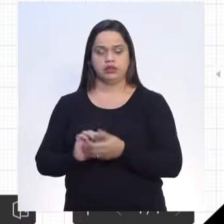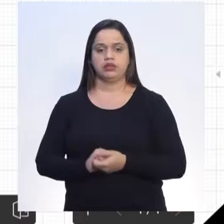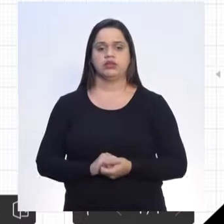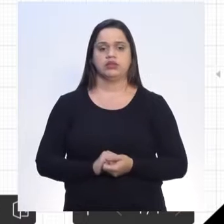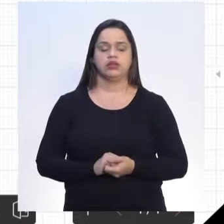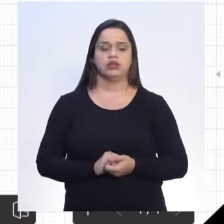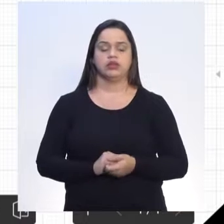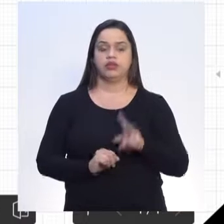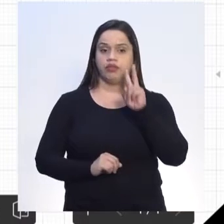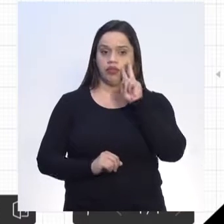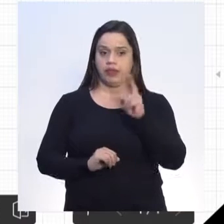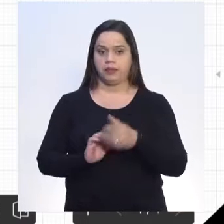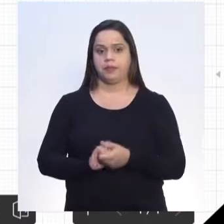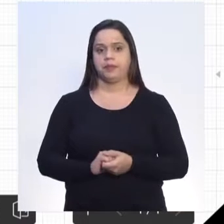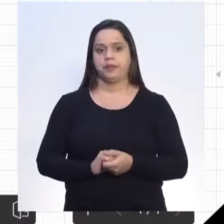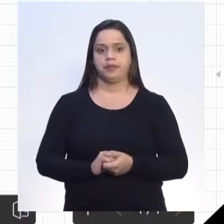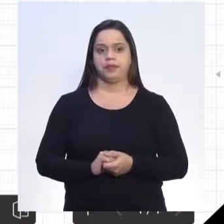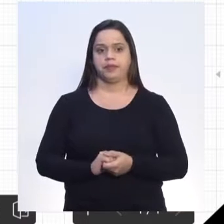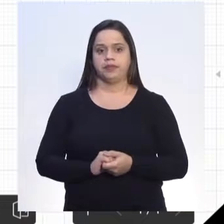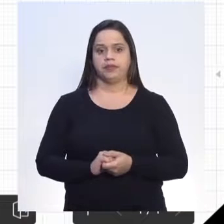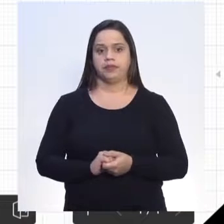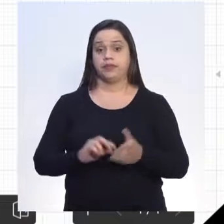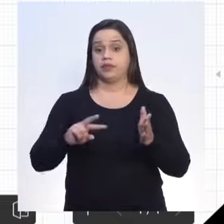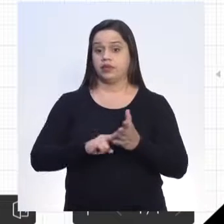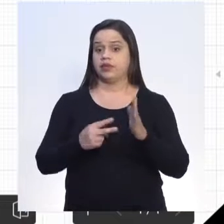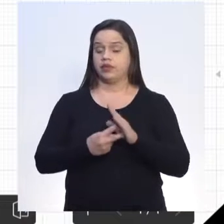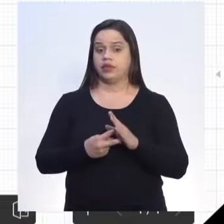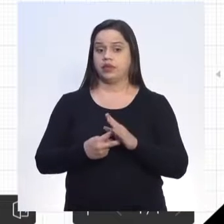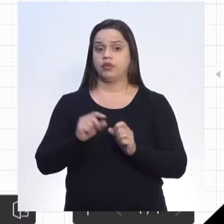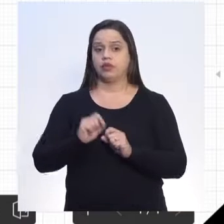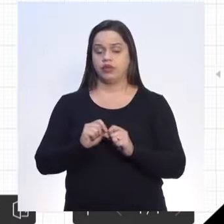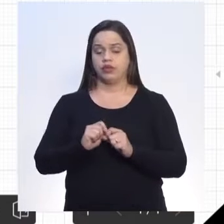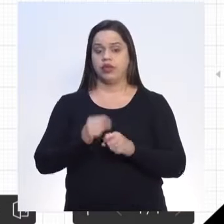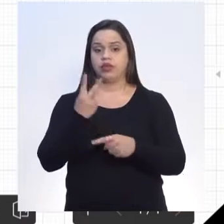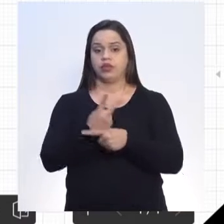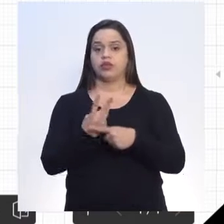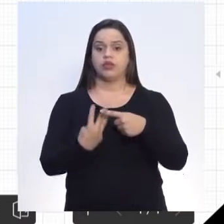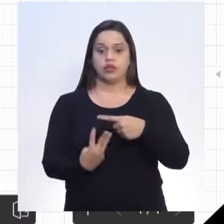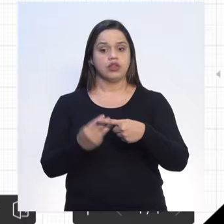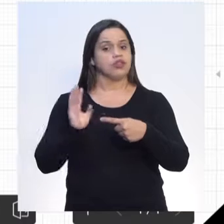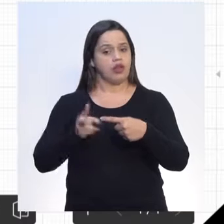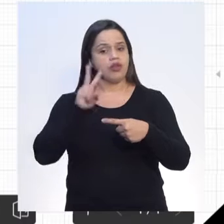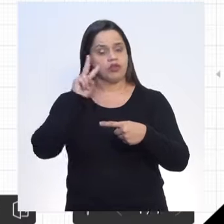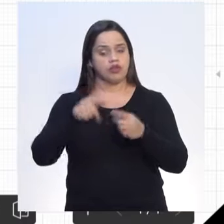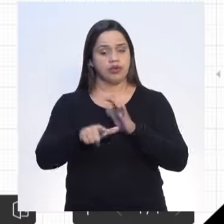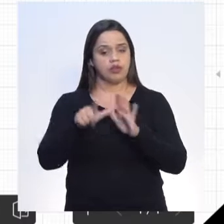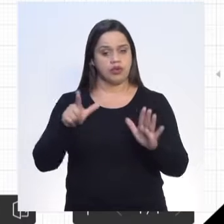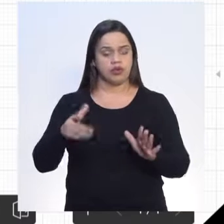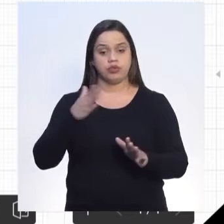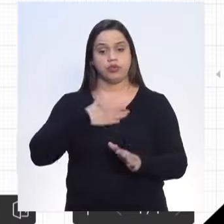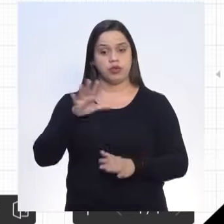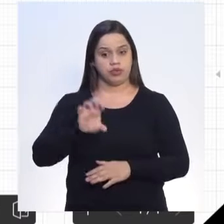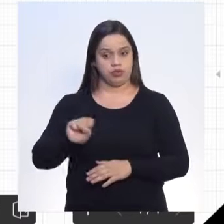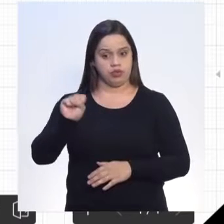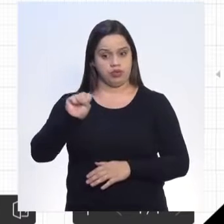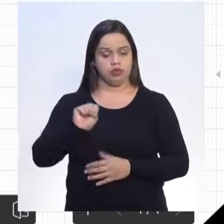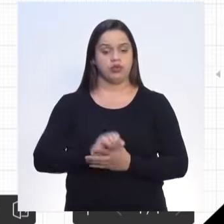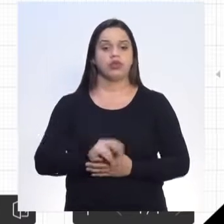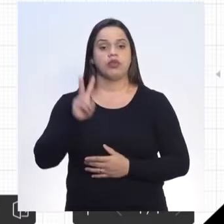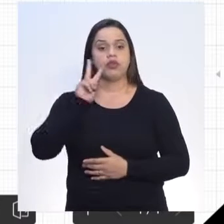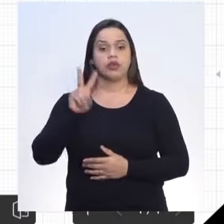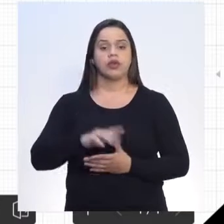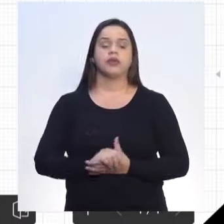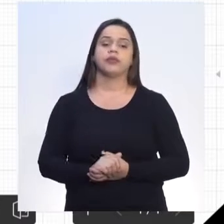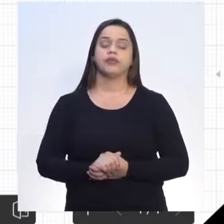se eu olhar, é 2/3, né? Como eles viram anteriormente, do meu inteiro. Então, essa parte aí que vocês